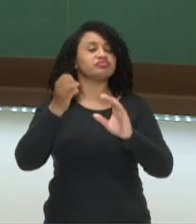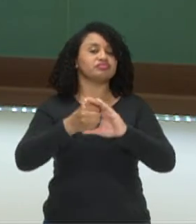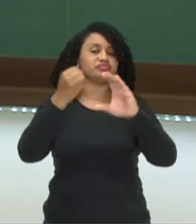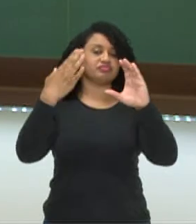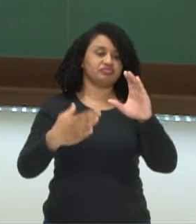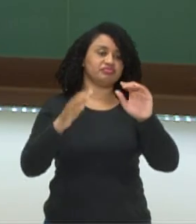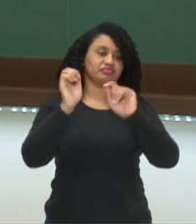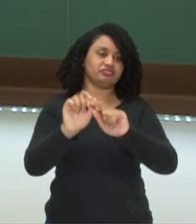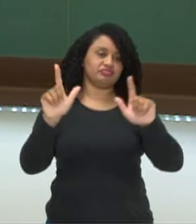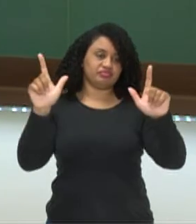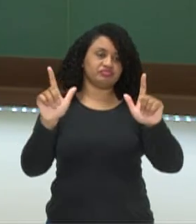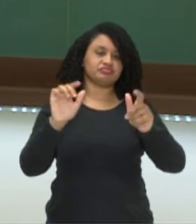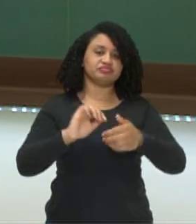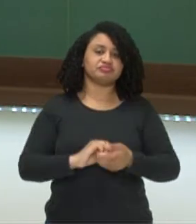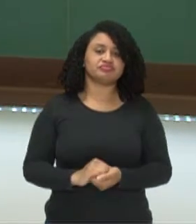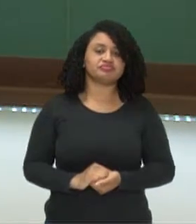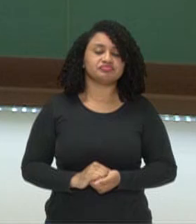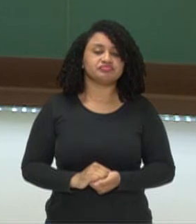característica.